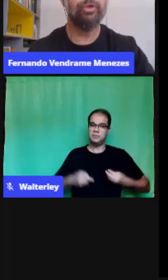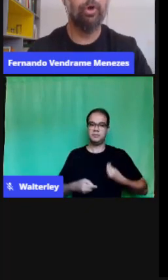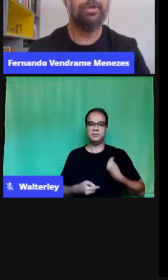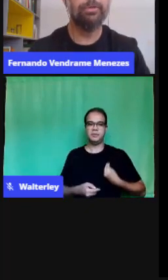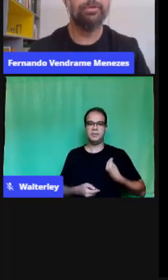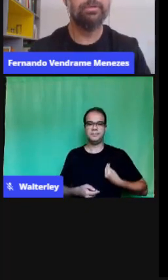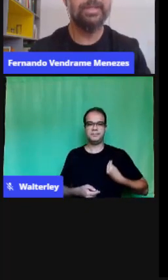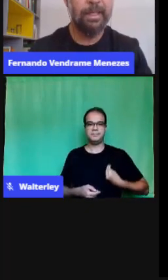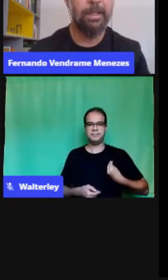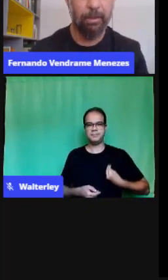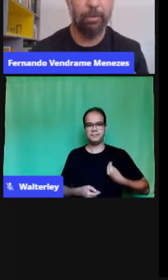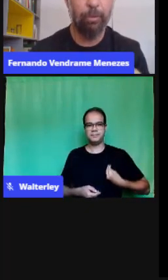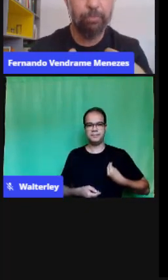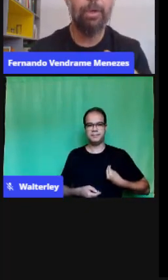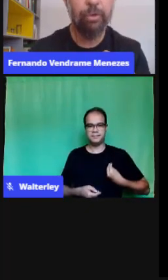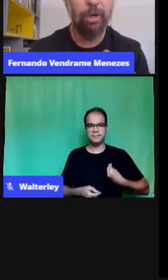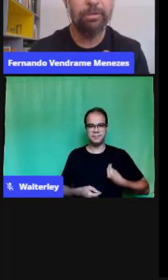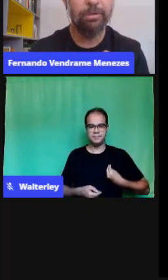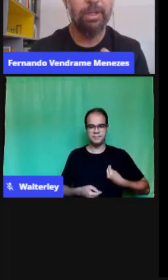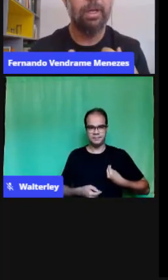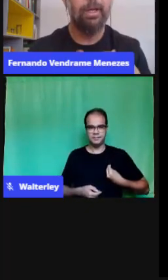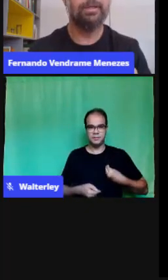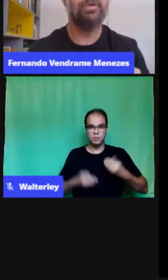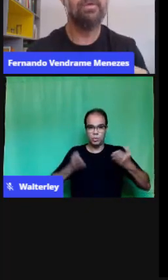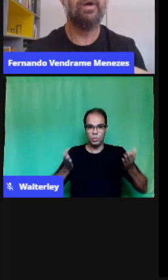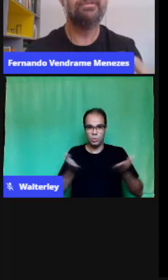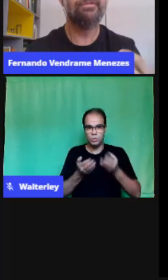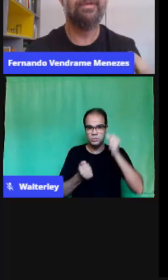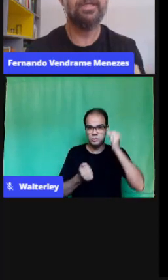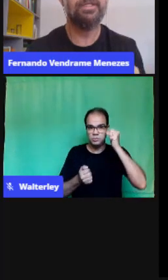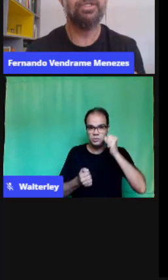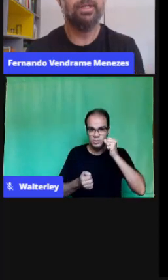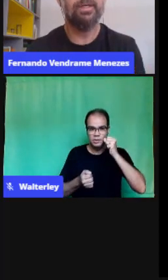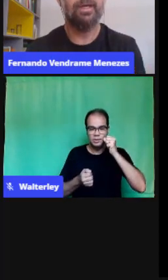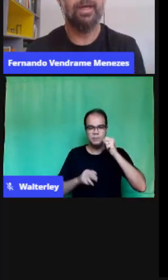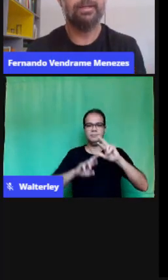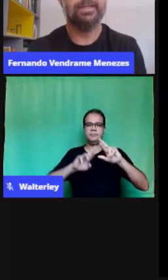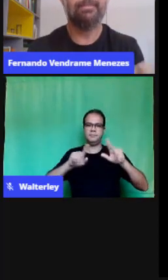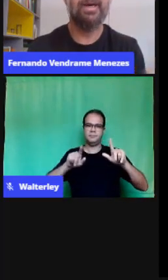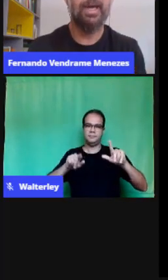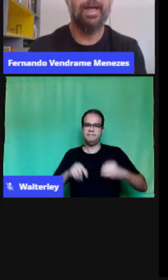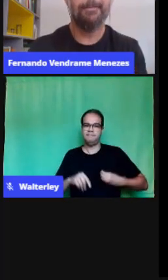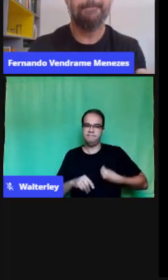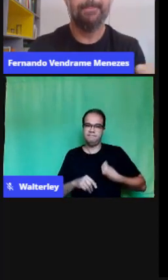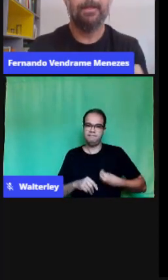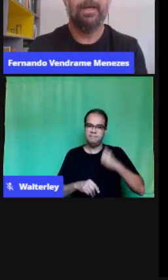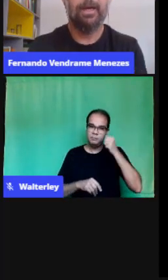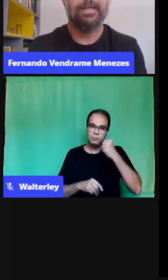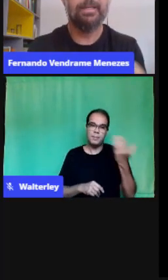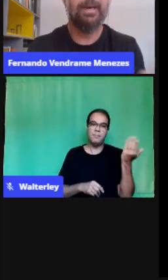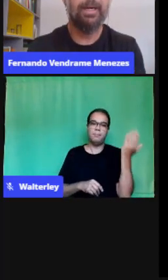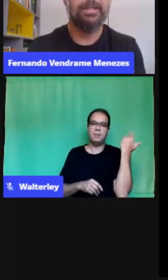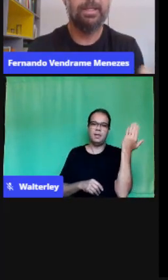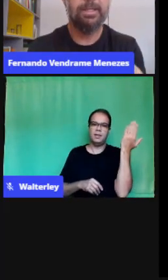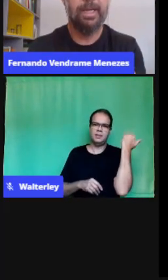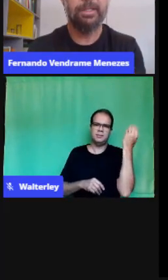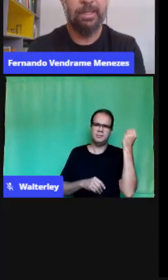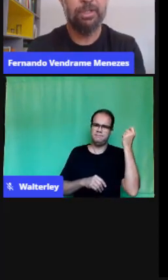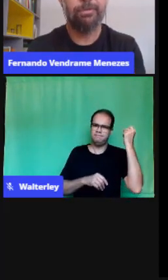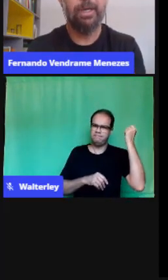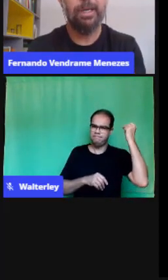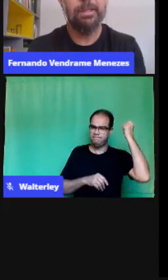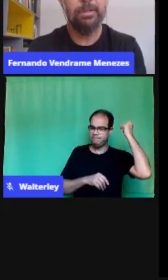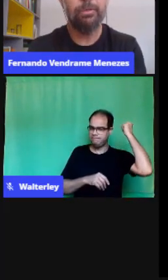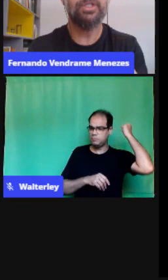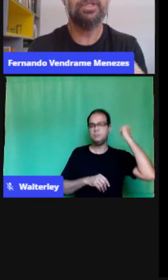com os olhos daqui, com os meus olhos. Então, ao invés de trabalhar as semelhanças e